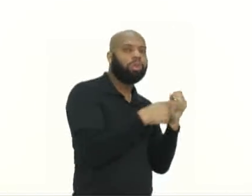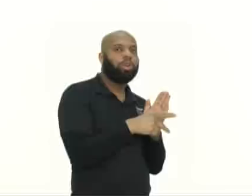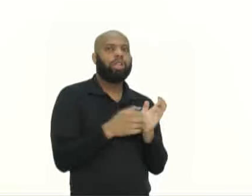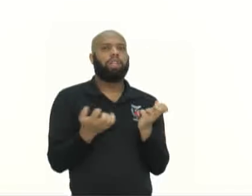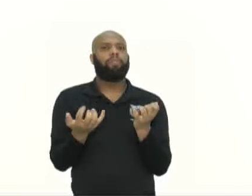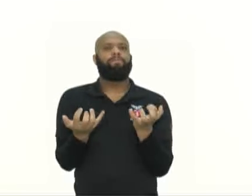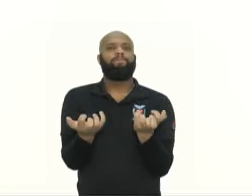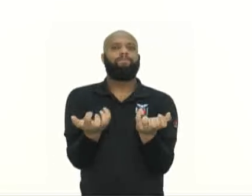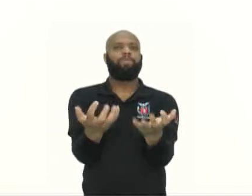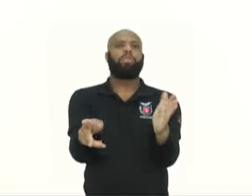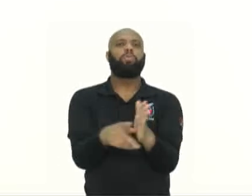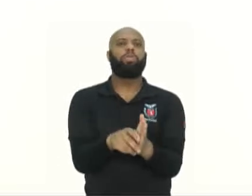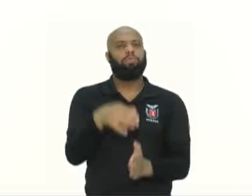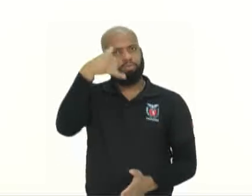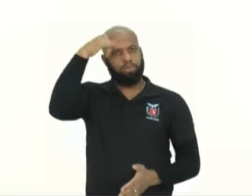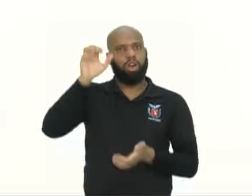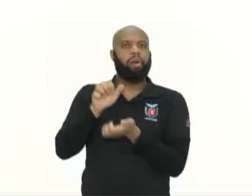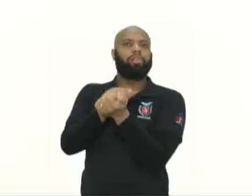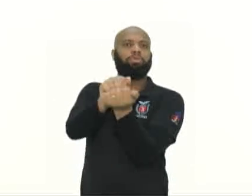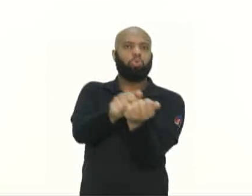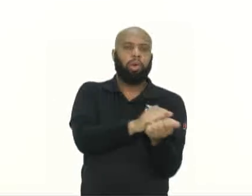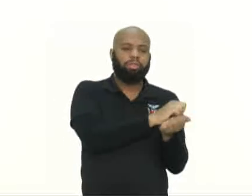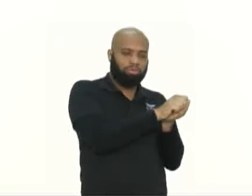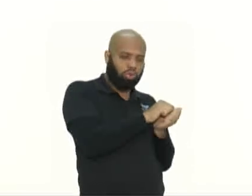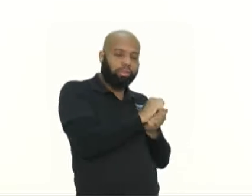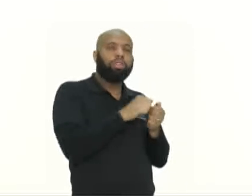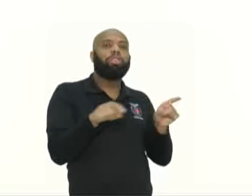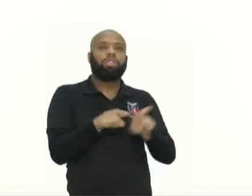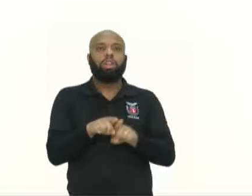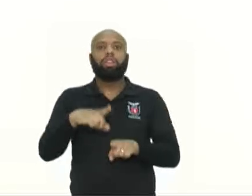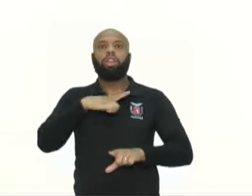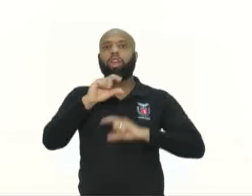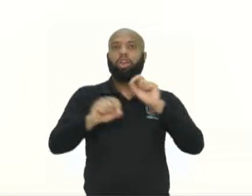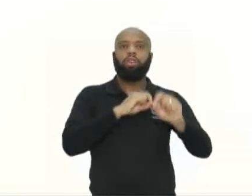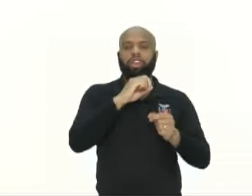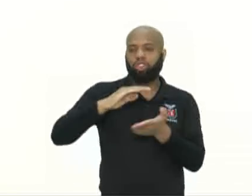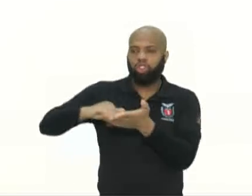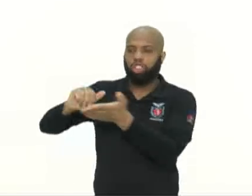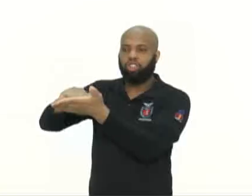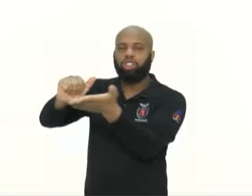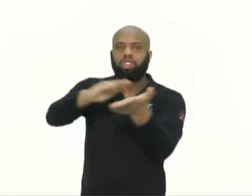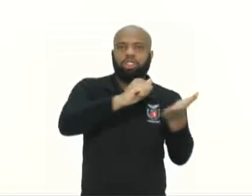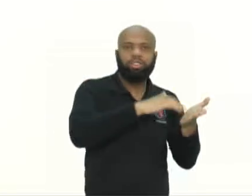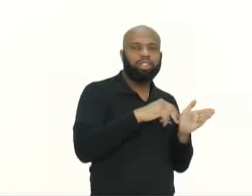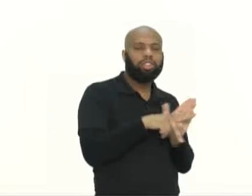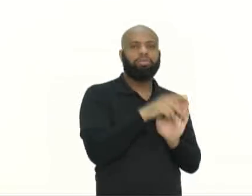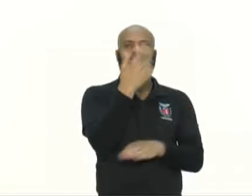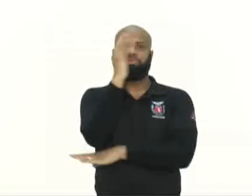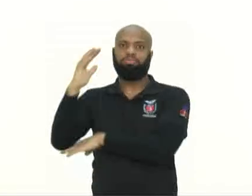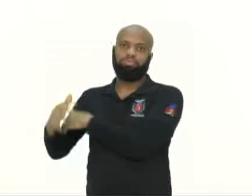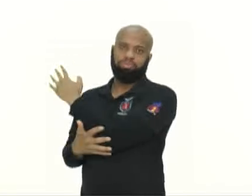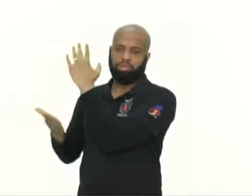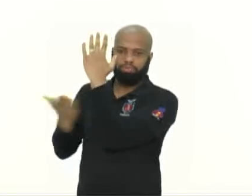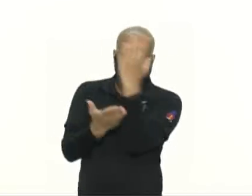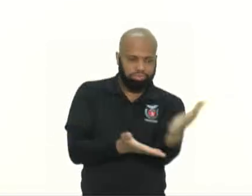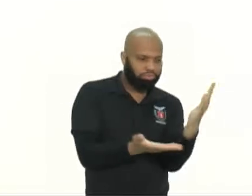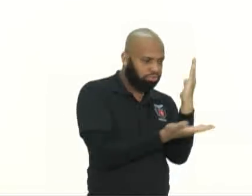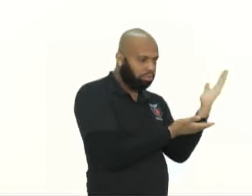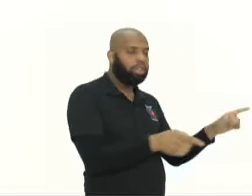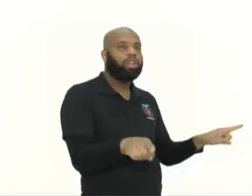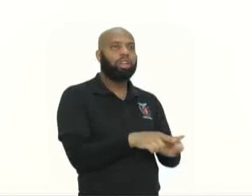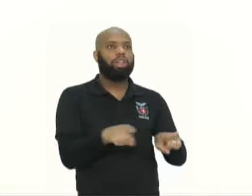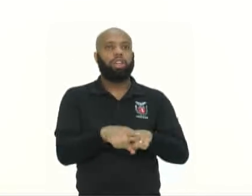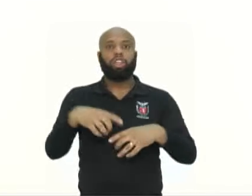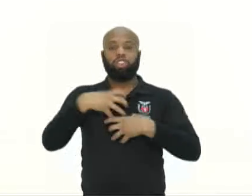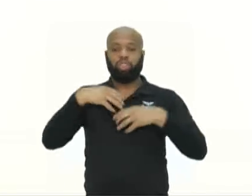pastagens. Causa impacto pela própria retirada da floresta, que é o desmatamento, e pela